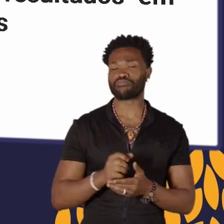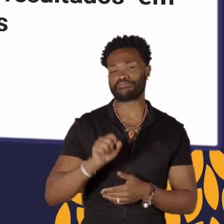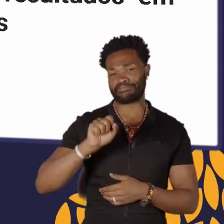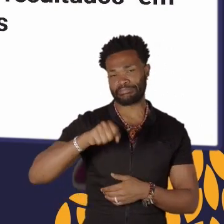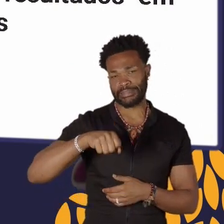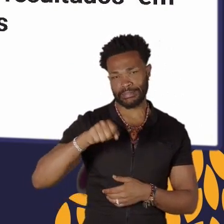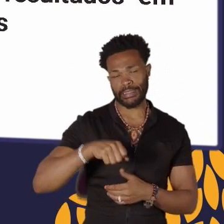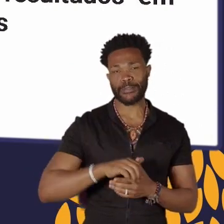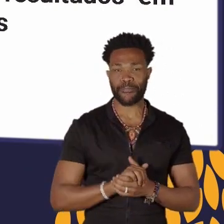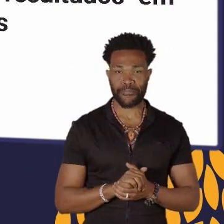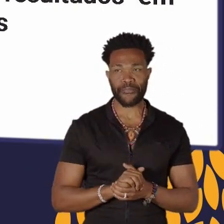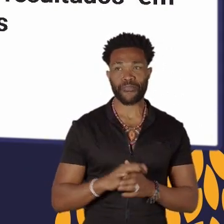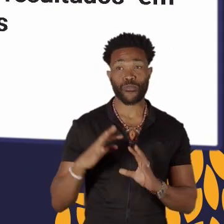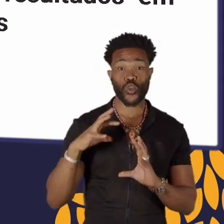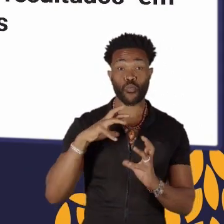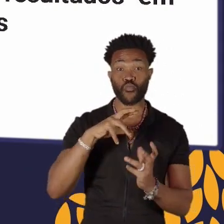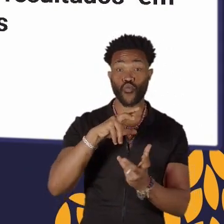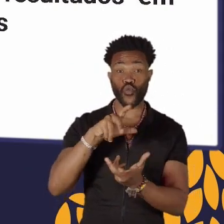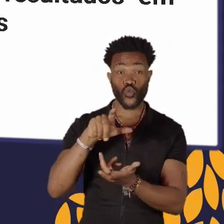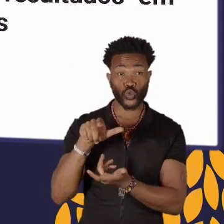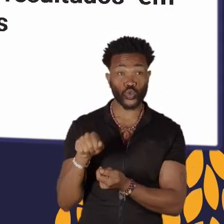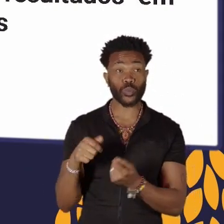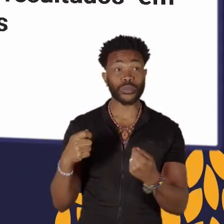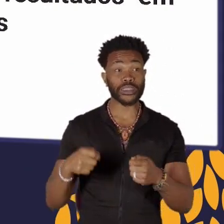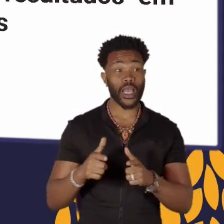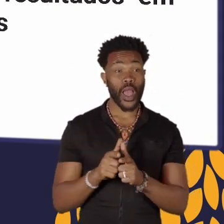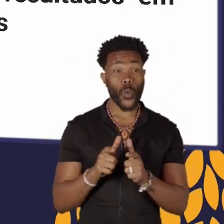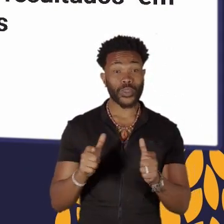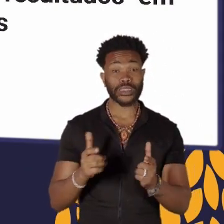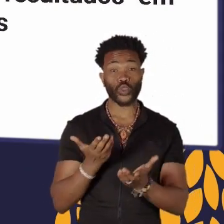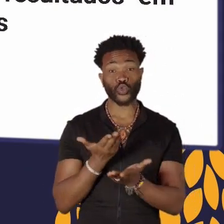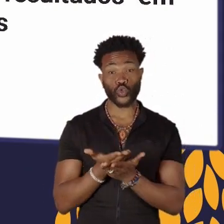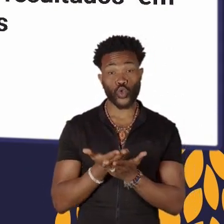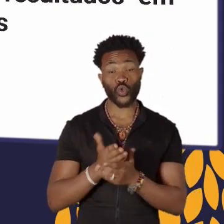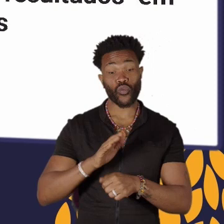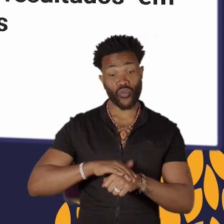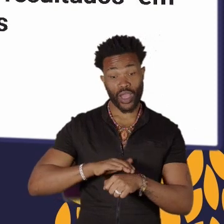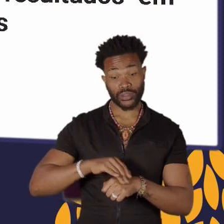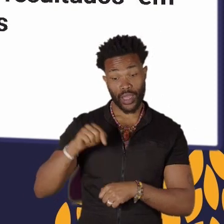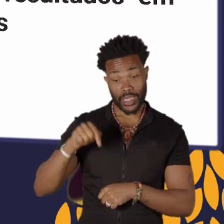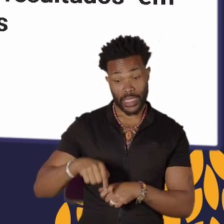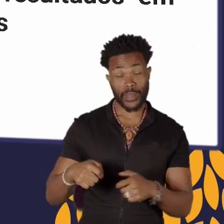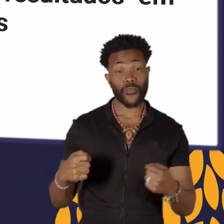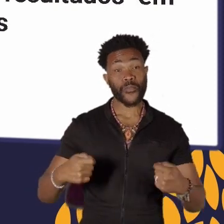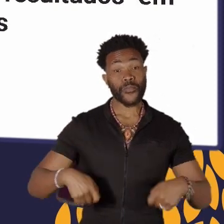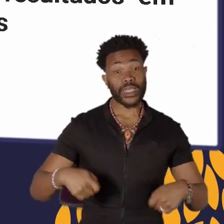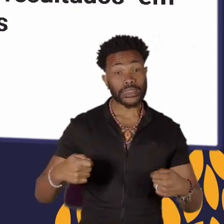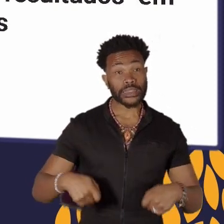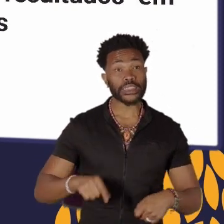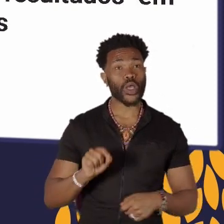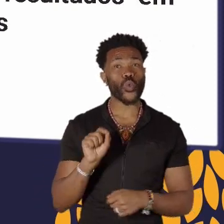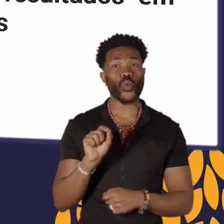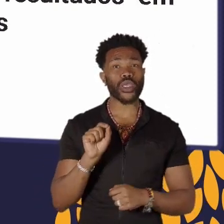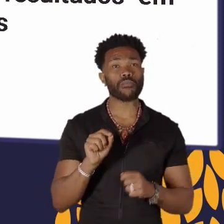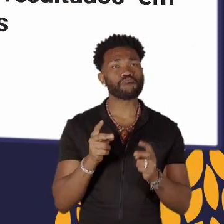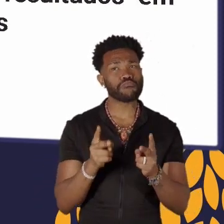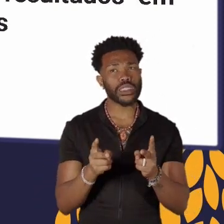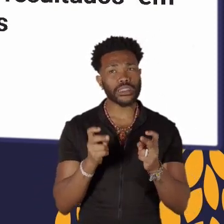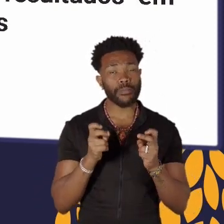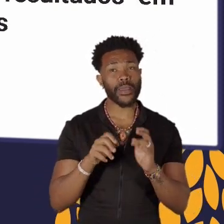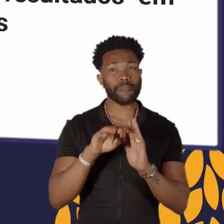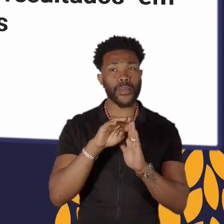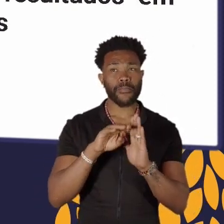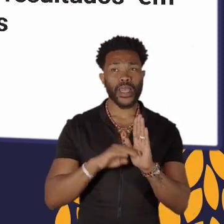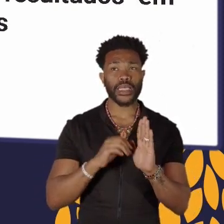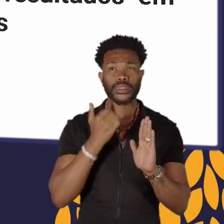digo até mundialmente, a gente precisa aumentar. E os estudos que a gente vem fazendo aqui, eles precisam prezar pelo rigor